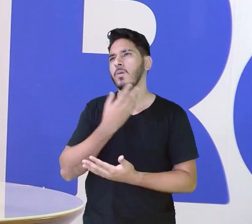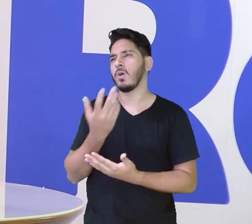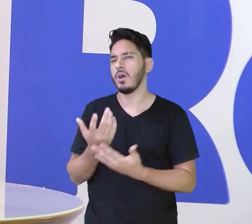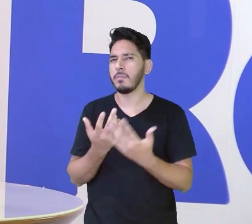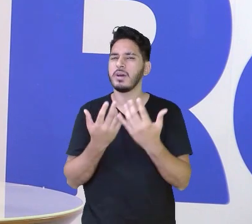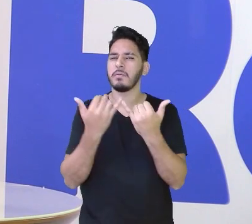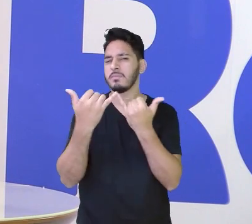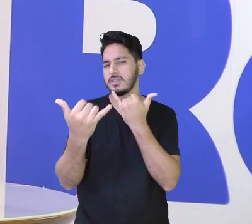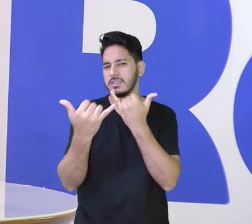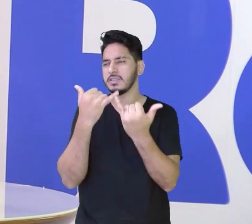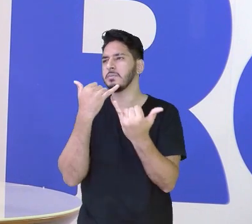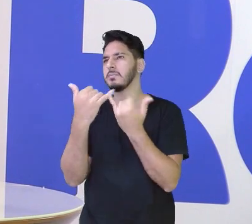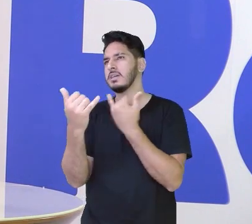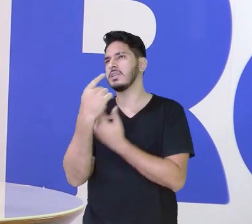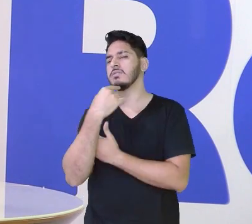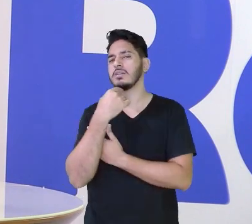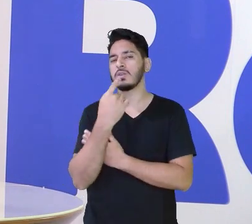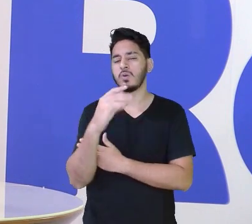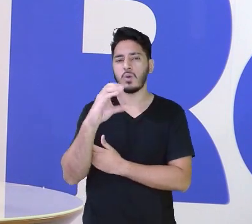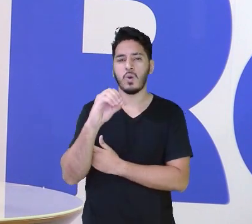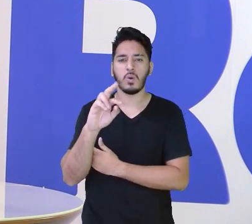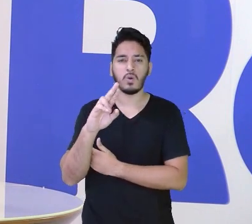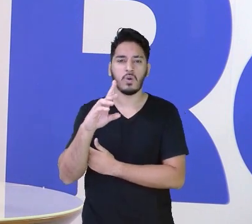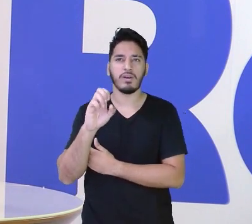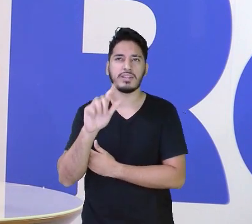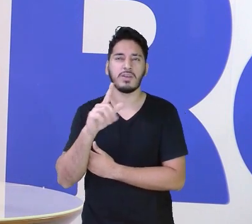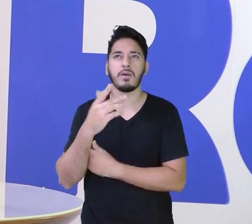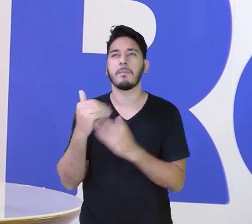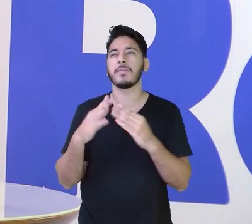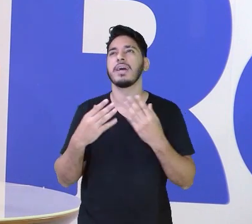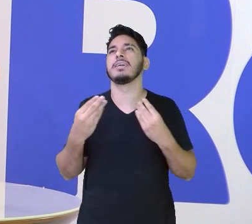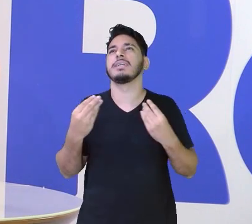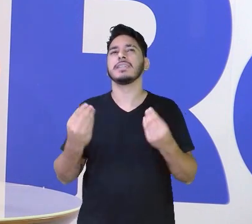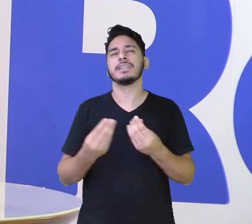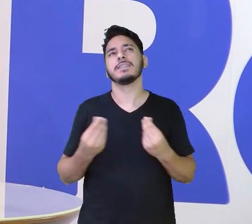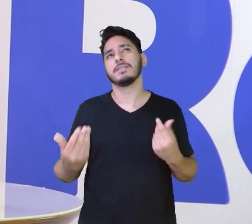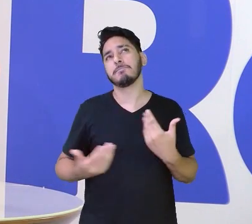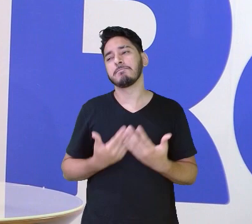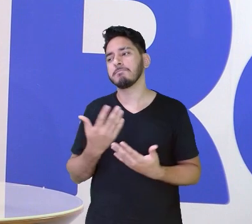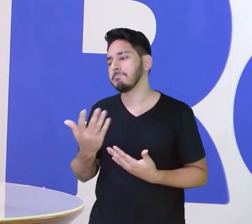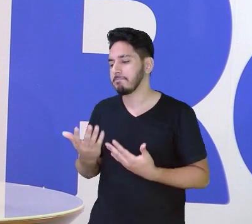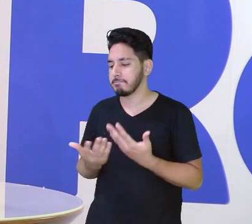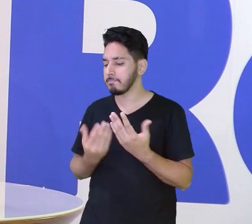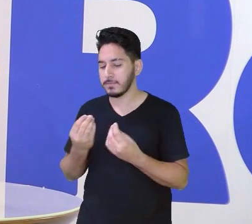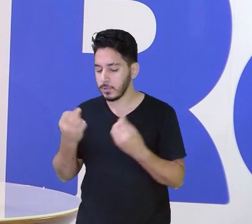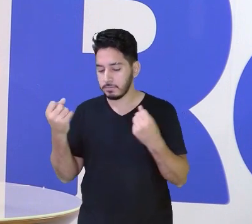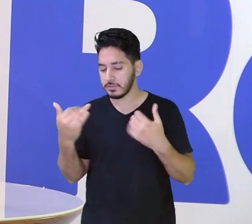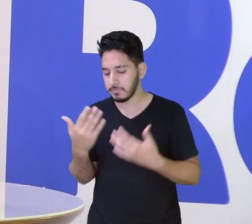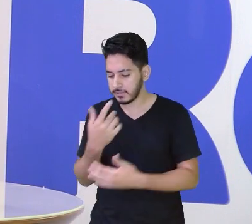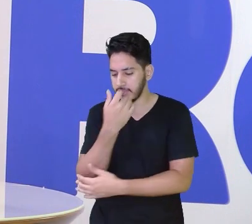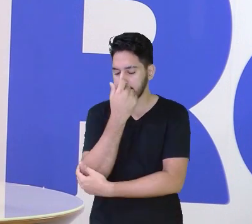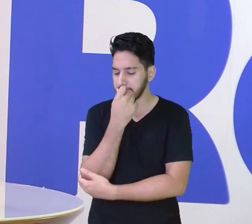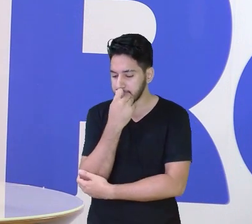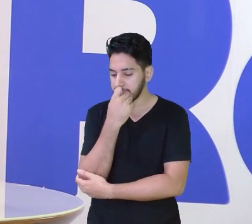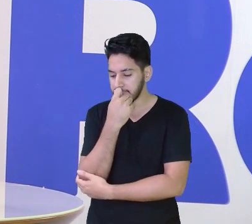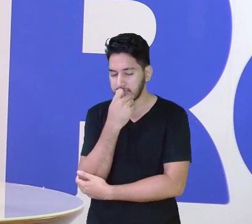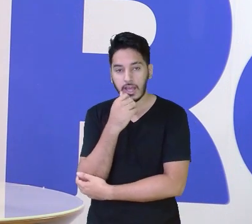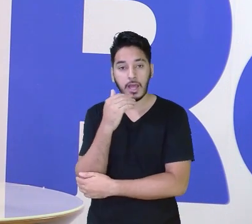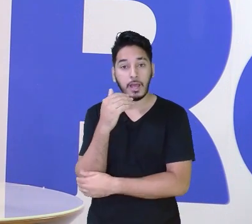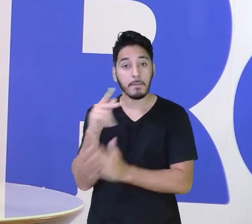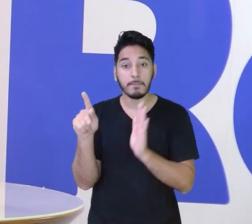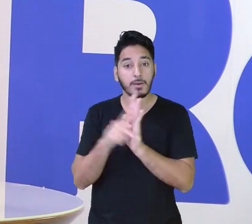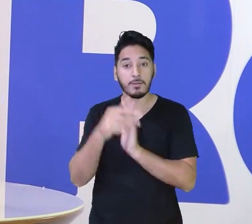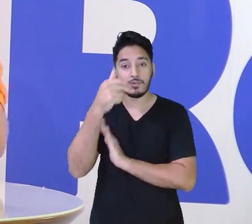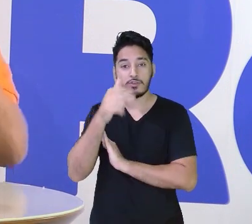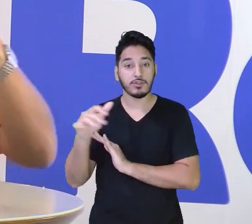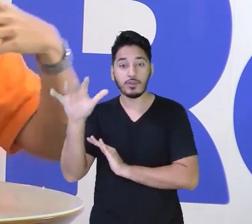A diferença é que um cordel é algo mais, vamos dizer assim, como é que eu posso falar? É algo mais nordestino,